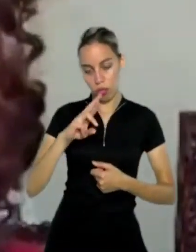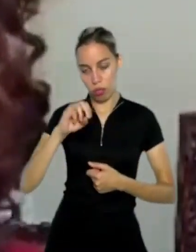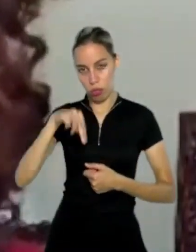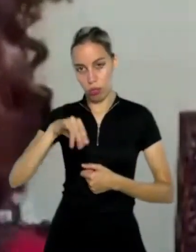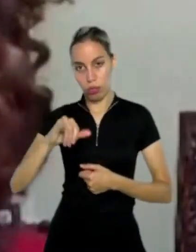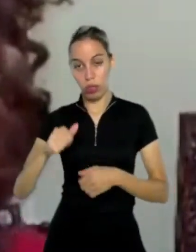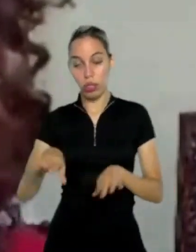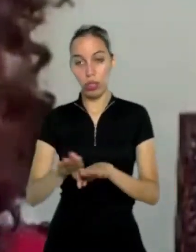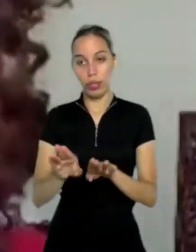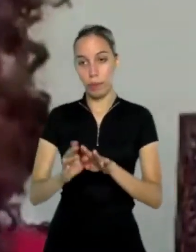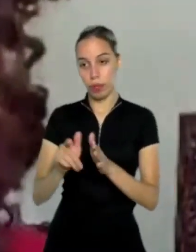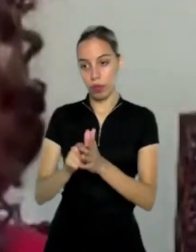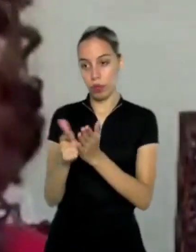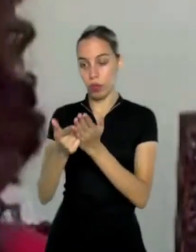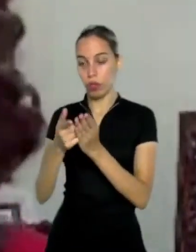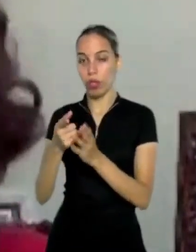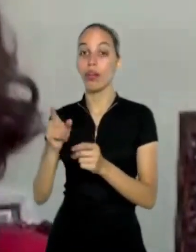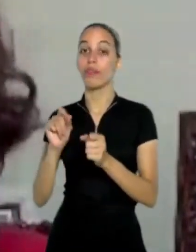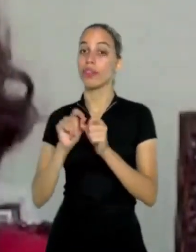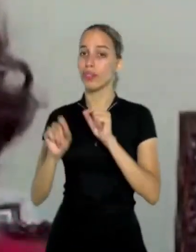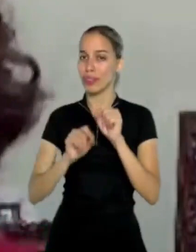a minha técnica era assim,